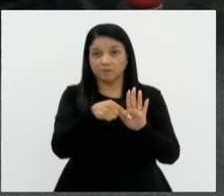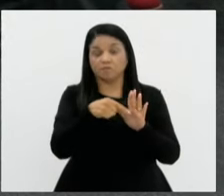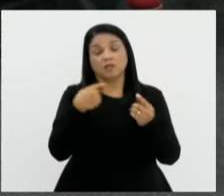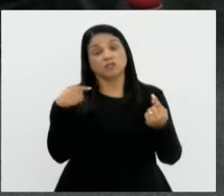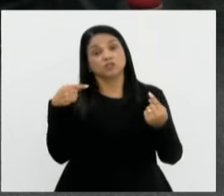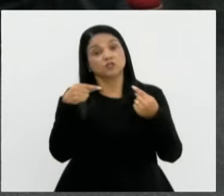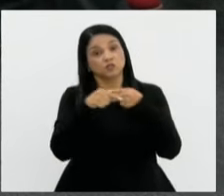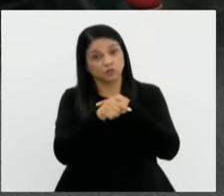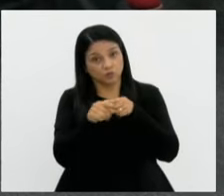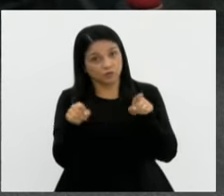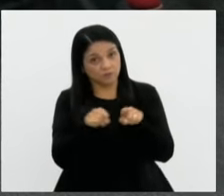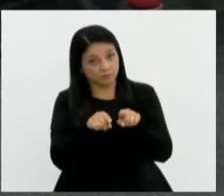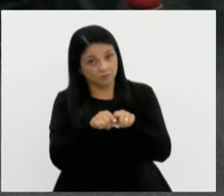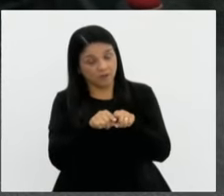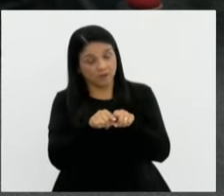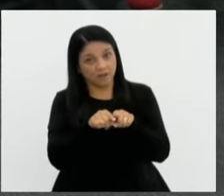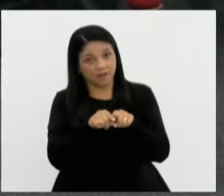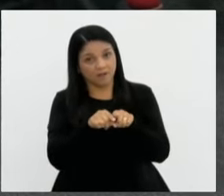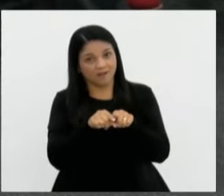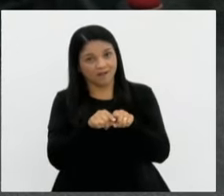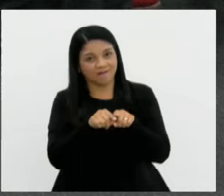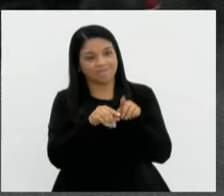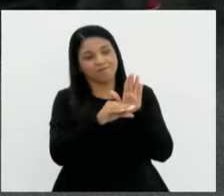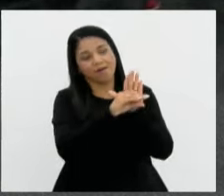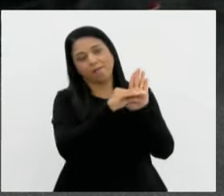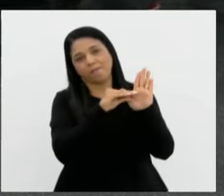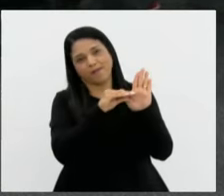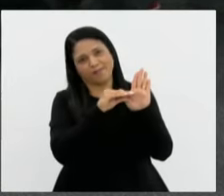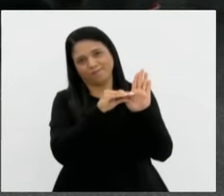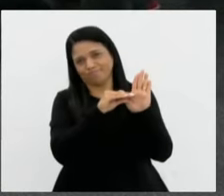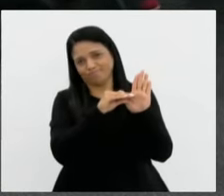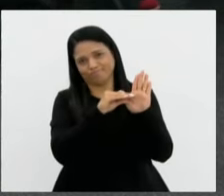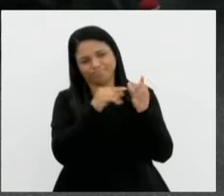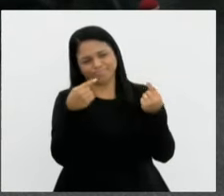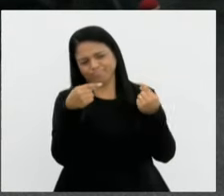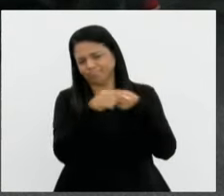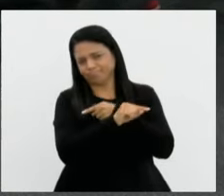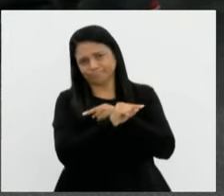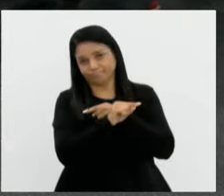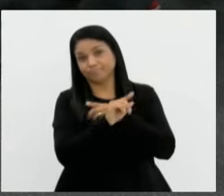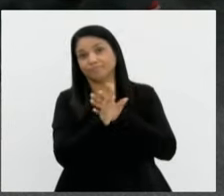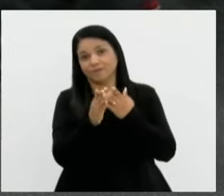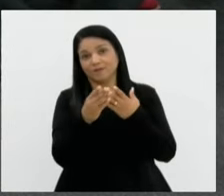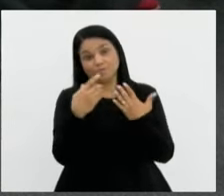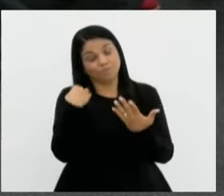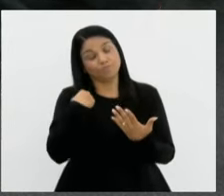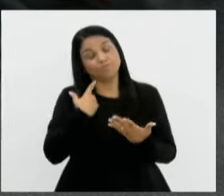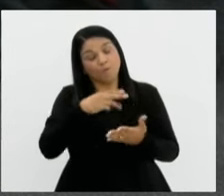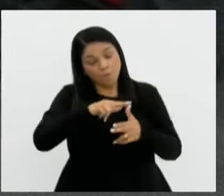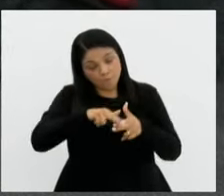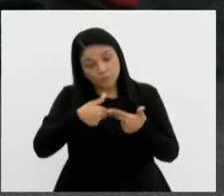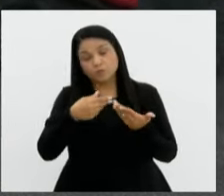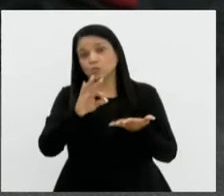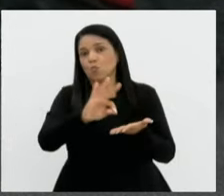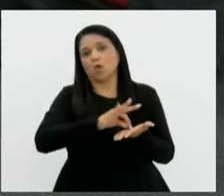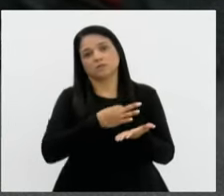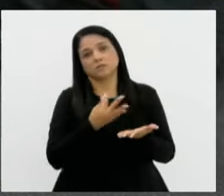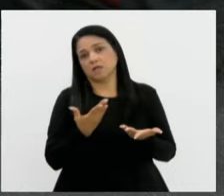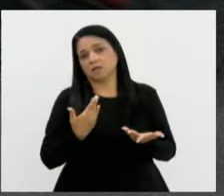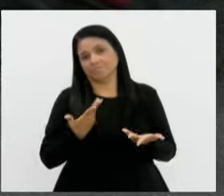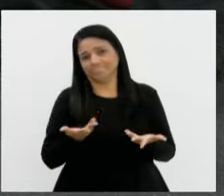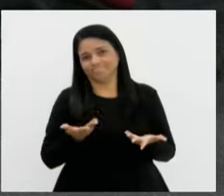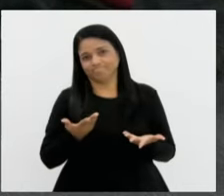do remédio que foi proposto através de uma emenda. Discordo juridicamente, por isso que não assinei, porque concordo que também não tem